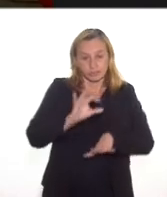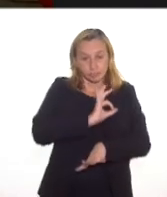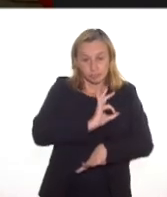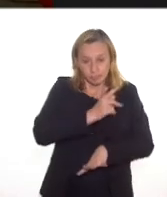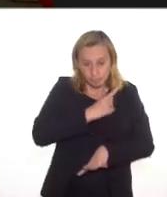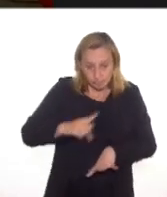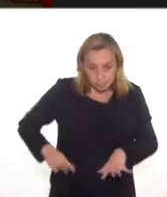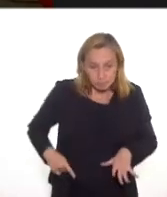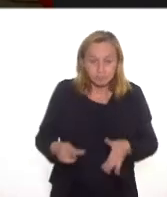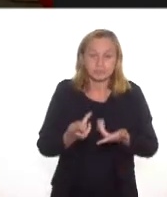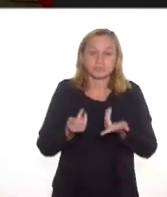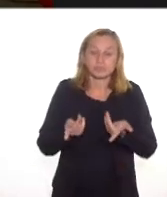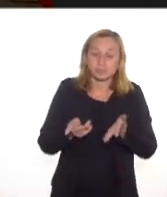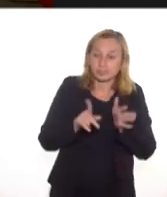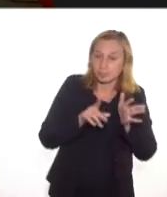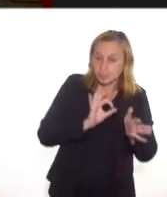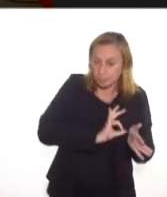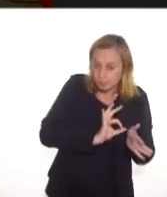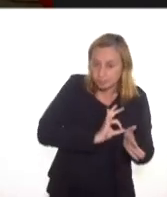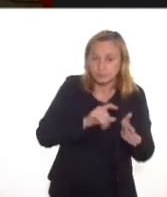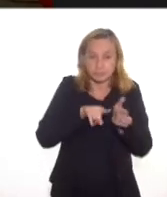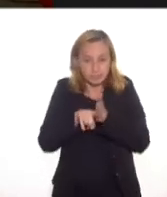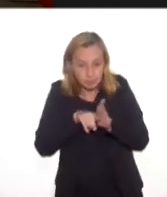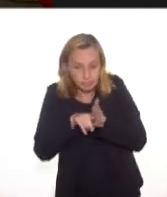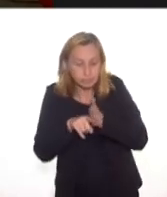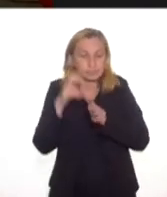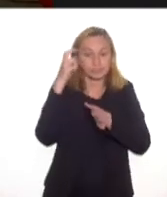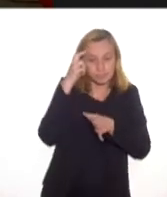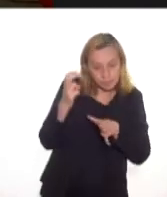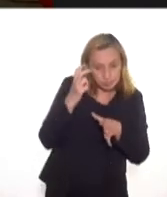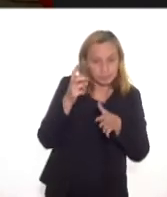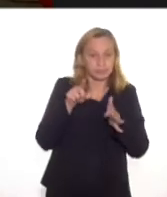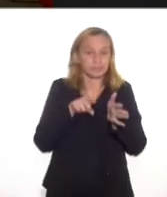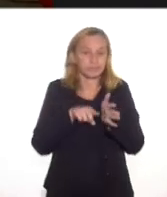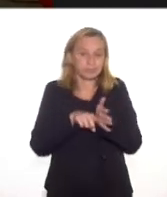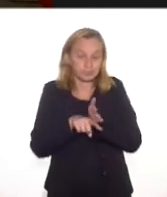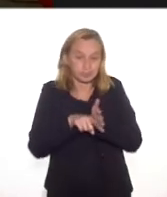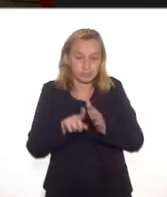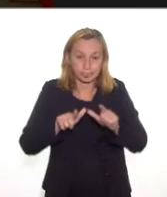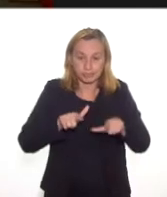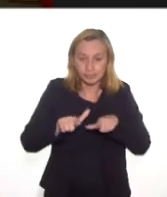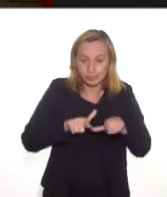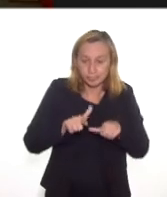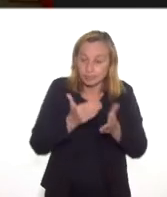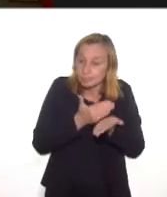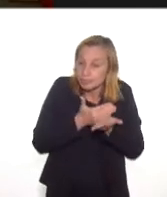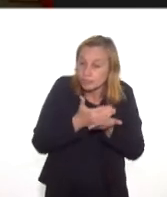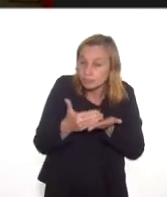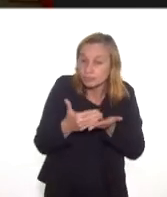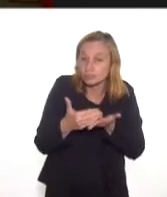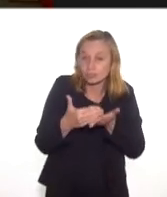a investigação, a inteligência, né? Essa operação que começa